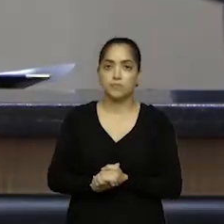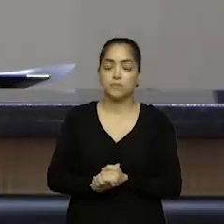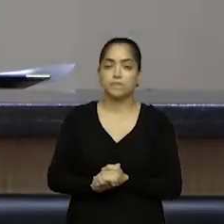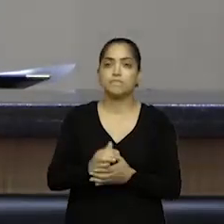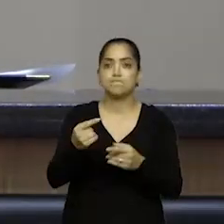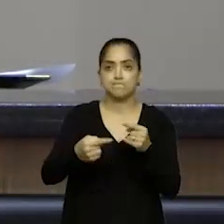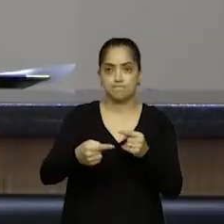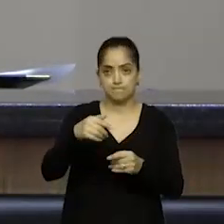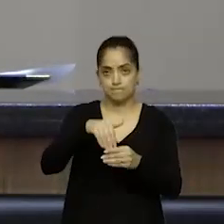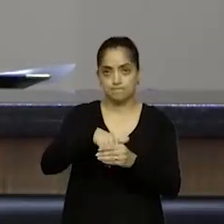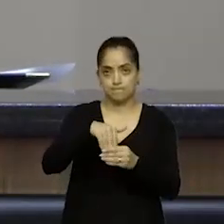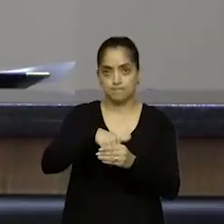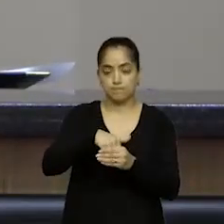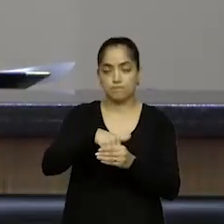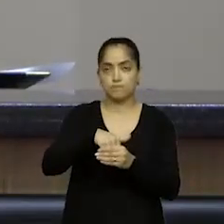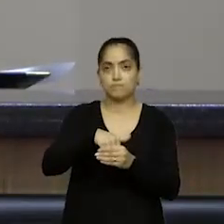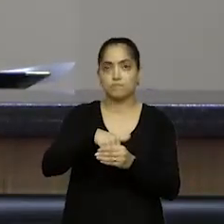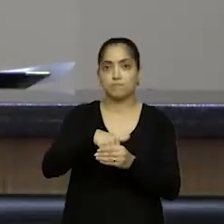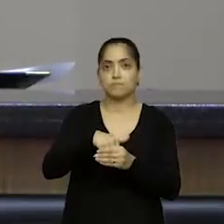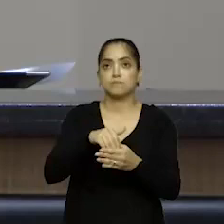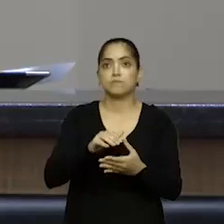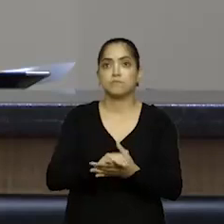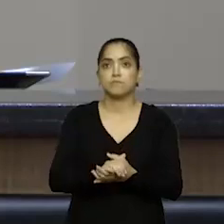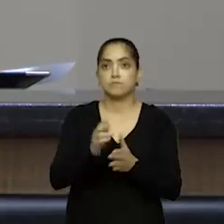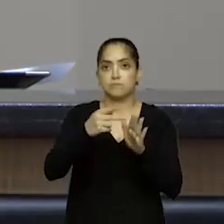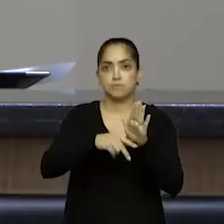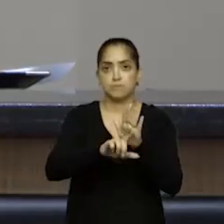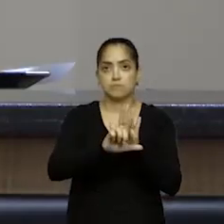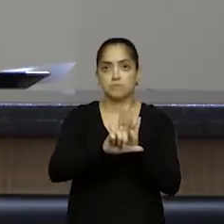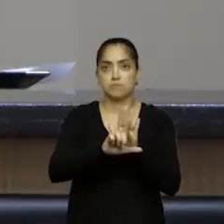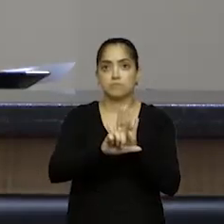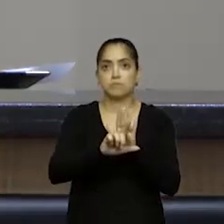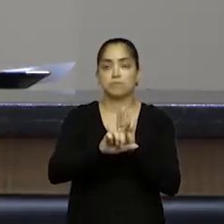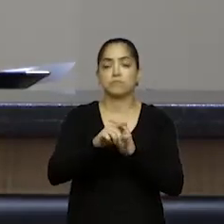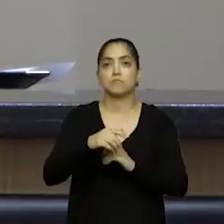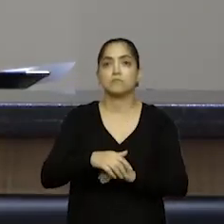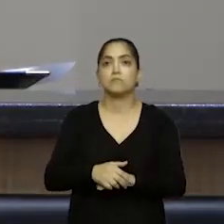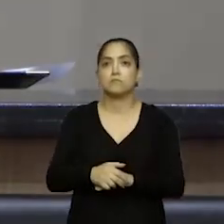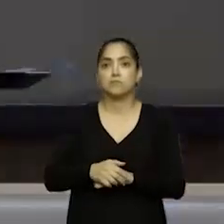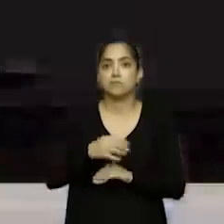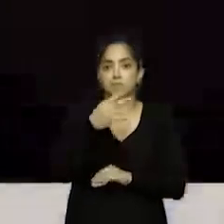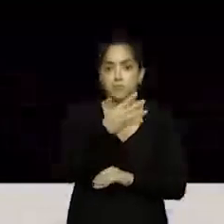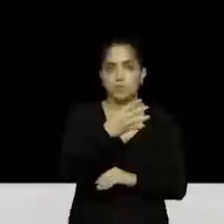Discussão e votação em turno único, projeto de lei PL